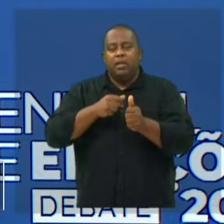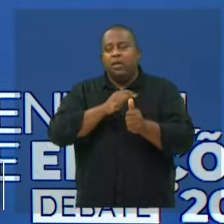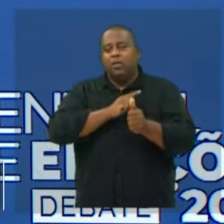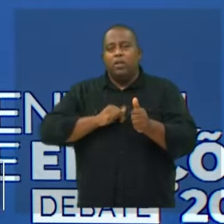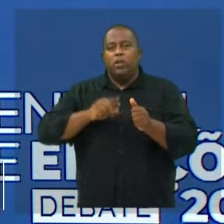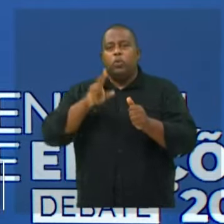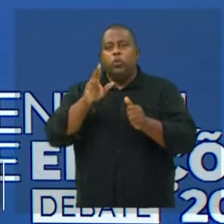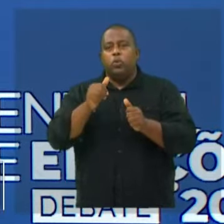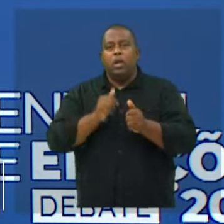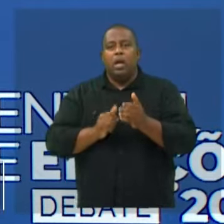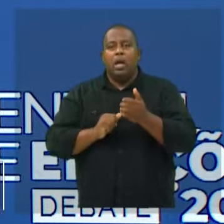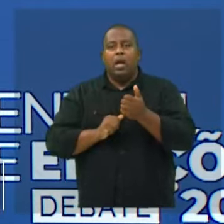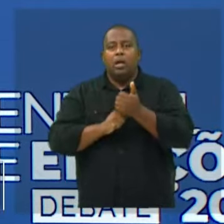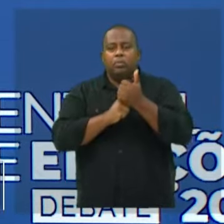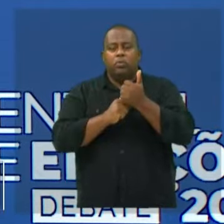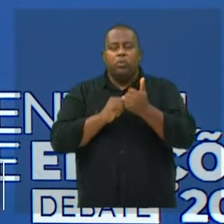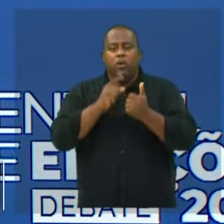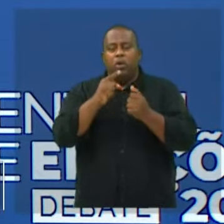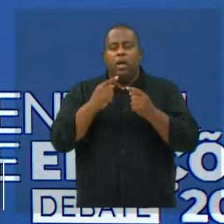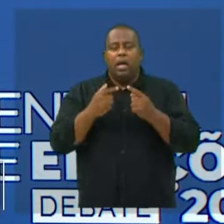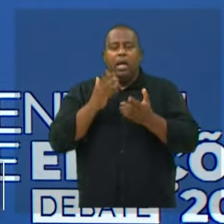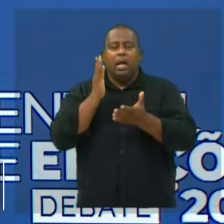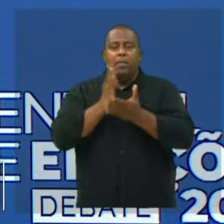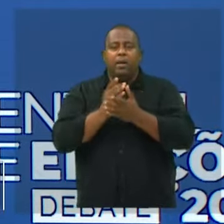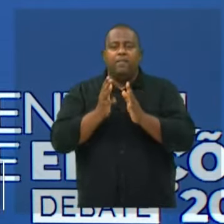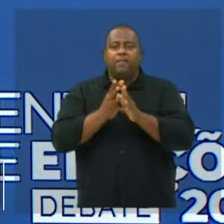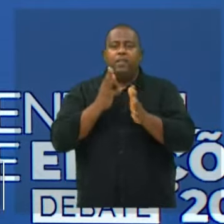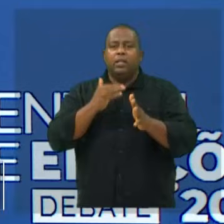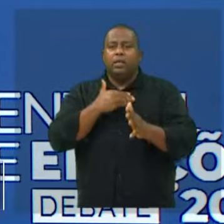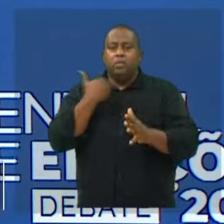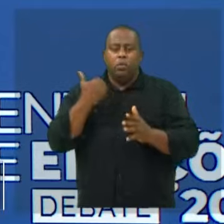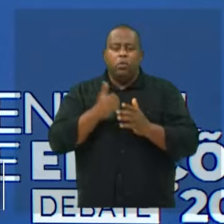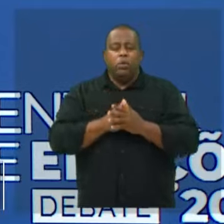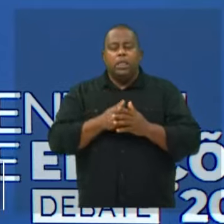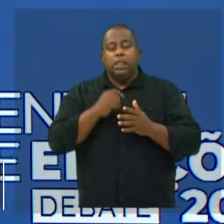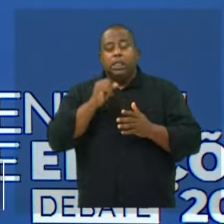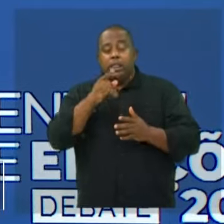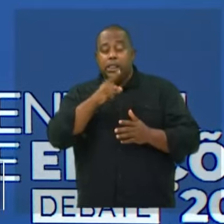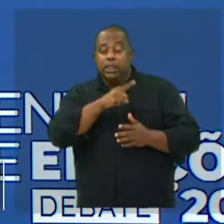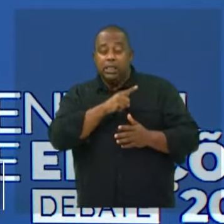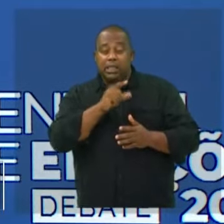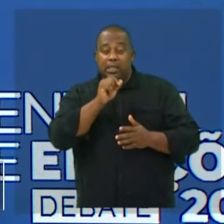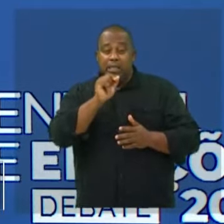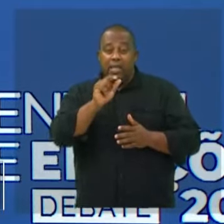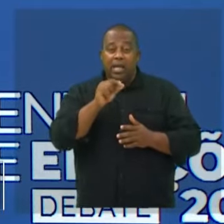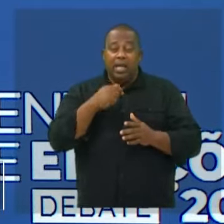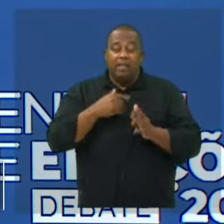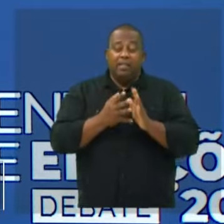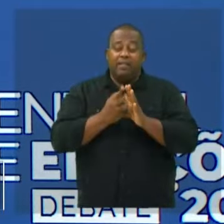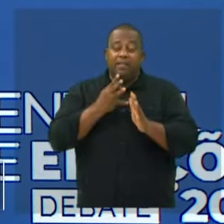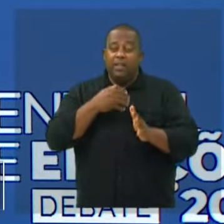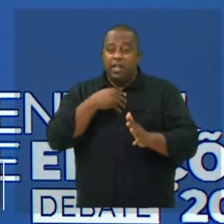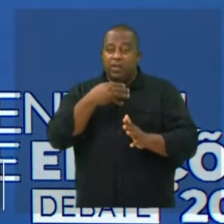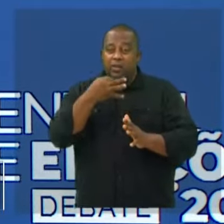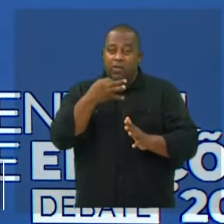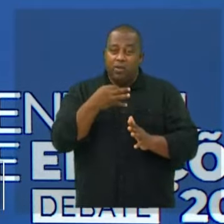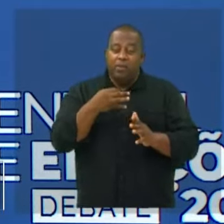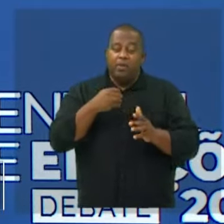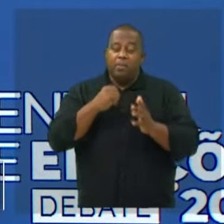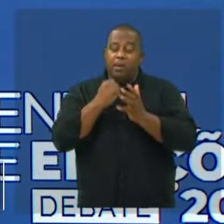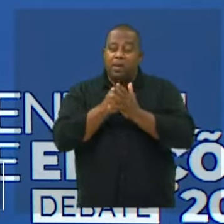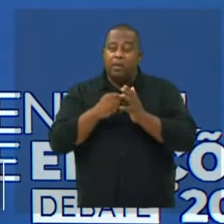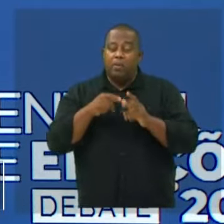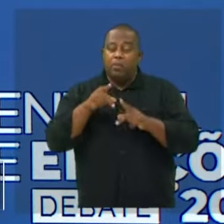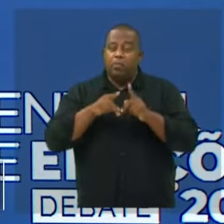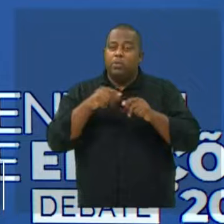combater essa maldita fila da morte eu quero dizer a vocês se existe alguma atribuição a essa maldita fila que massacra o nosso povo a